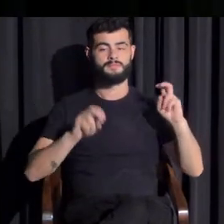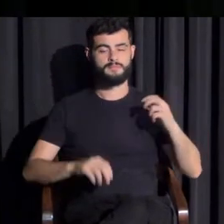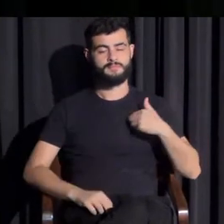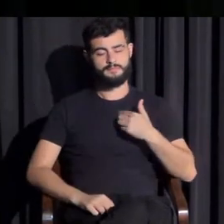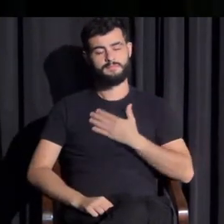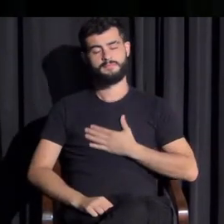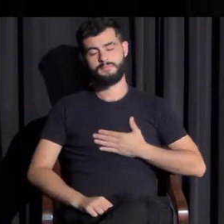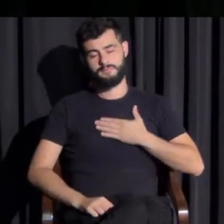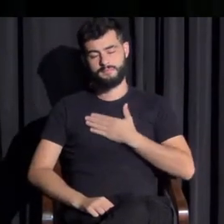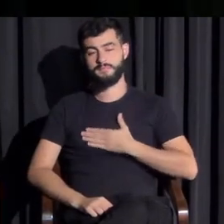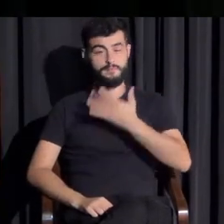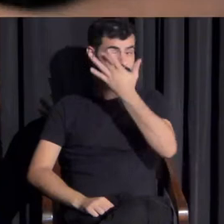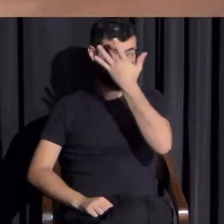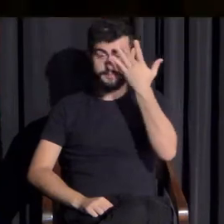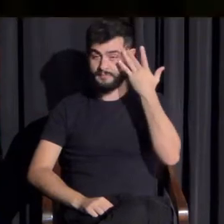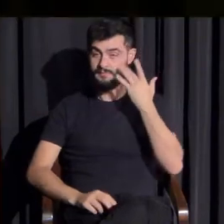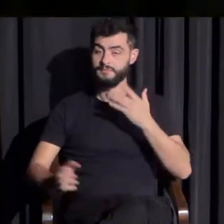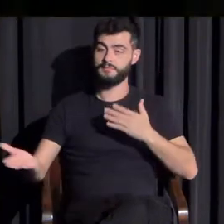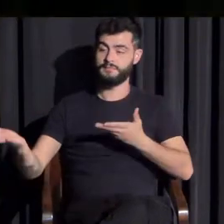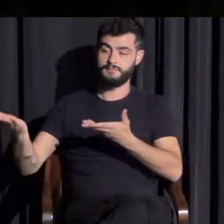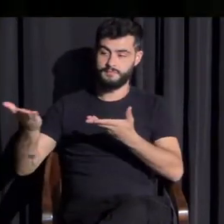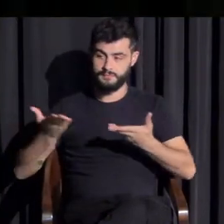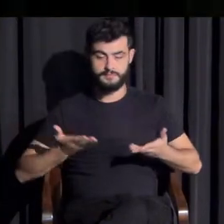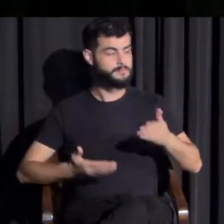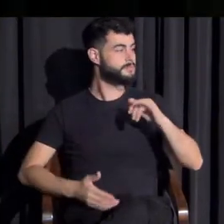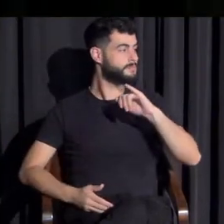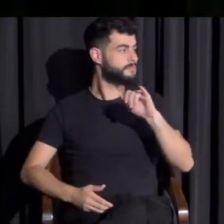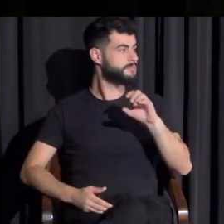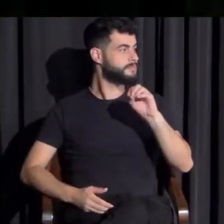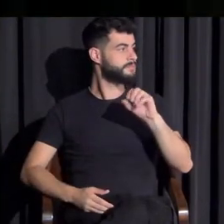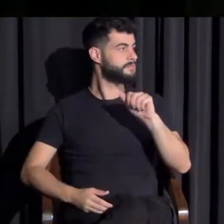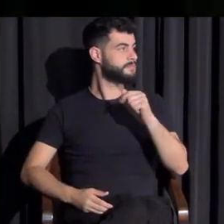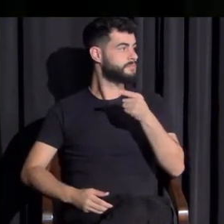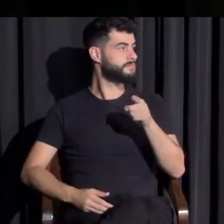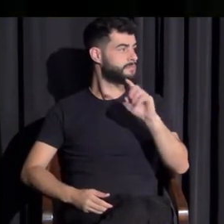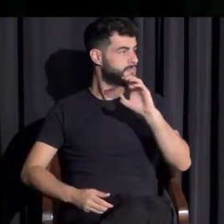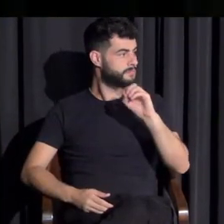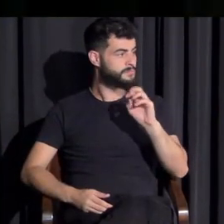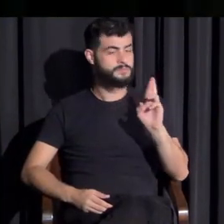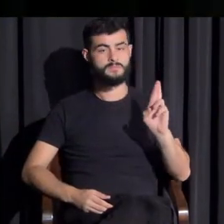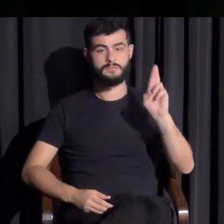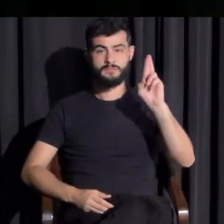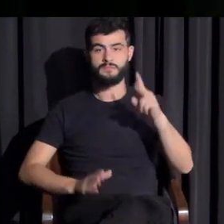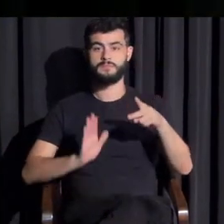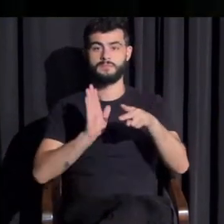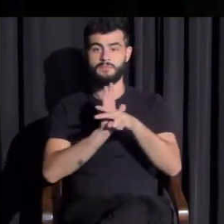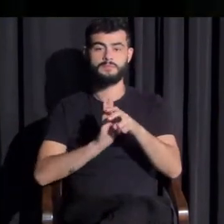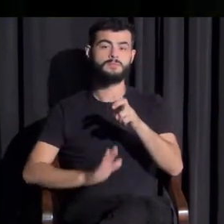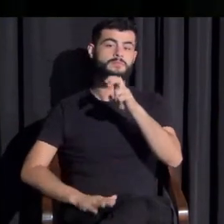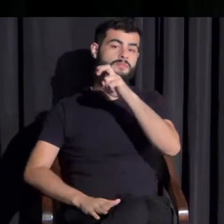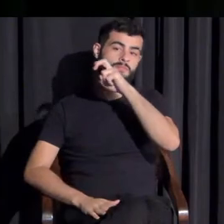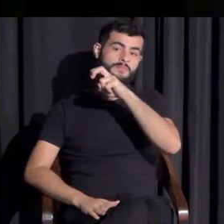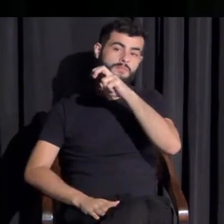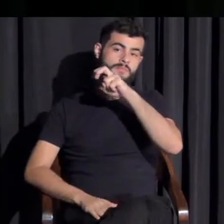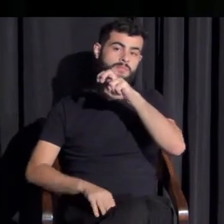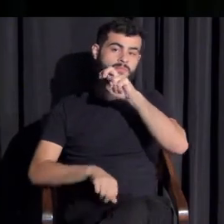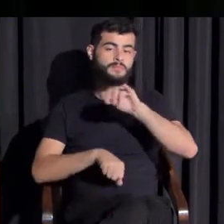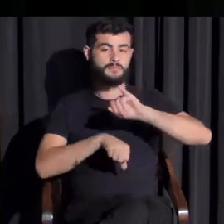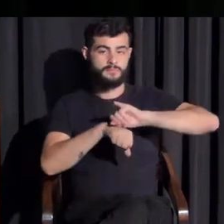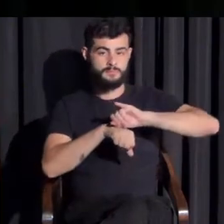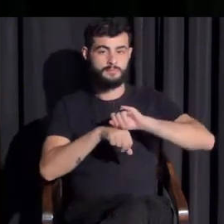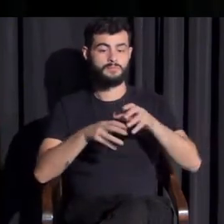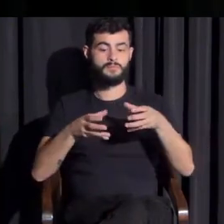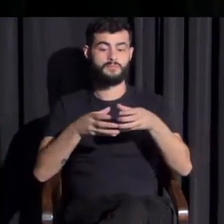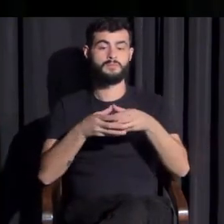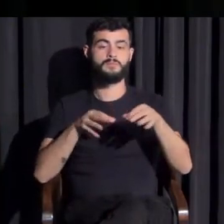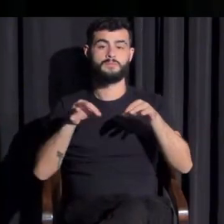esse encontro, o João, articulador da região do Butantã Centro, do programa PIA, então